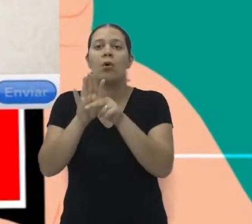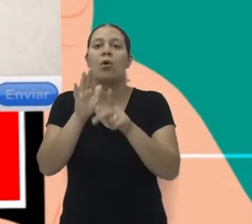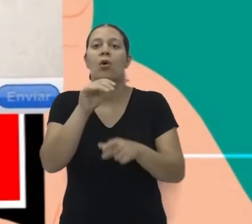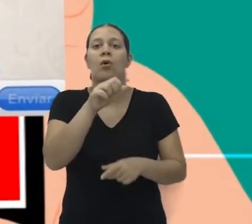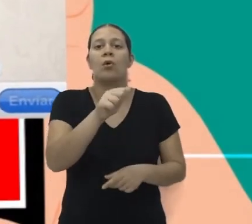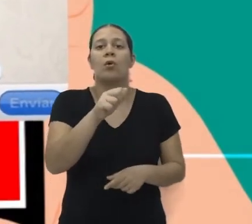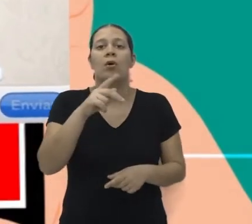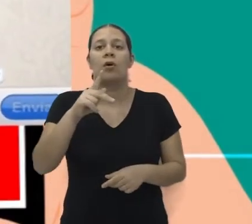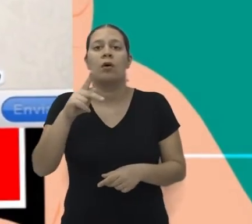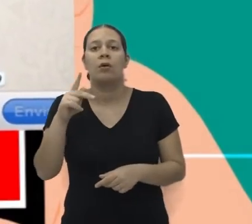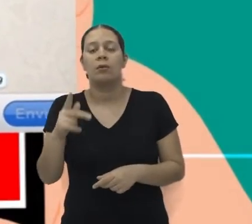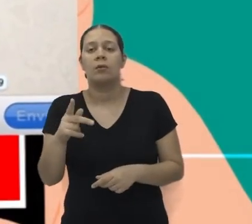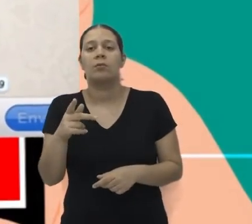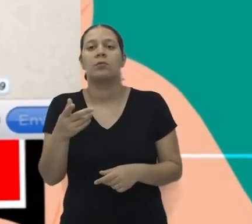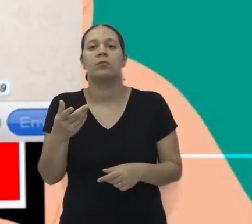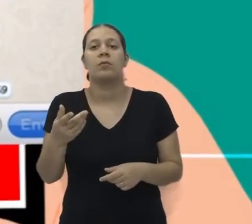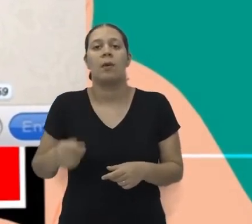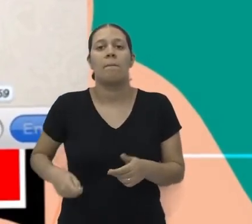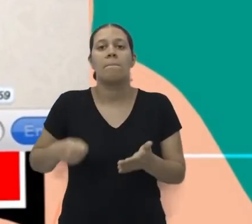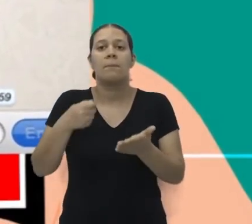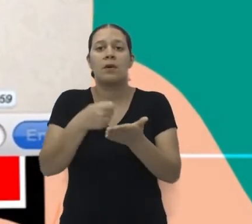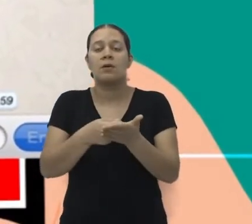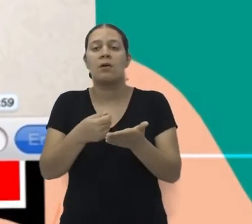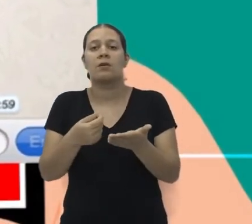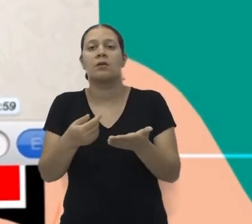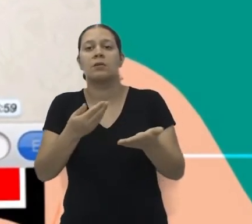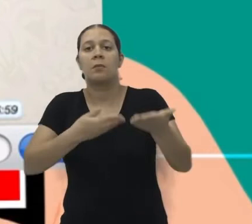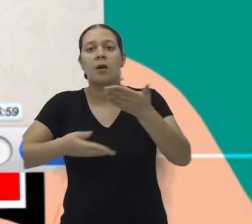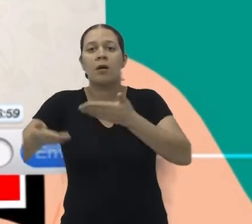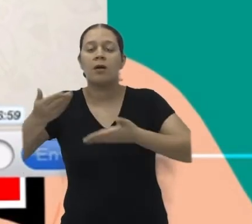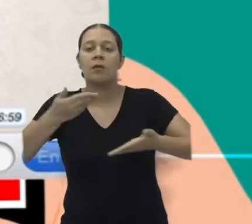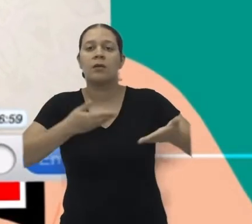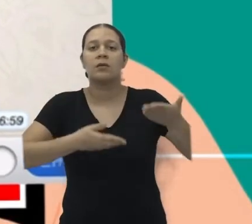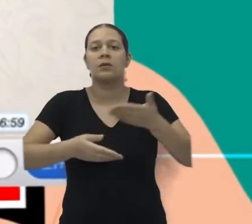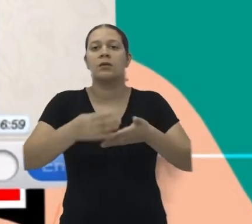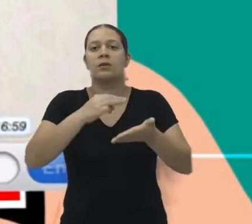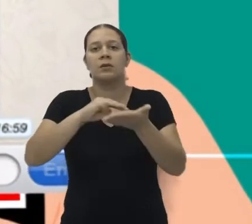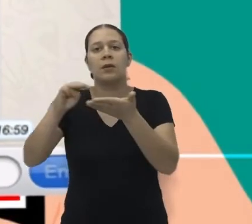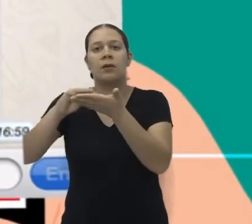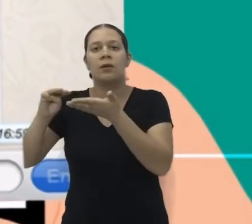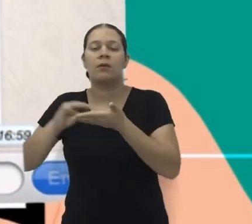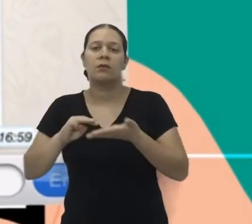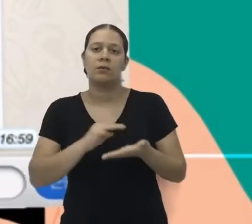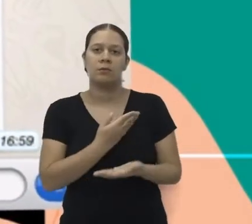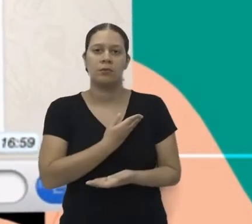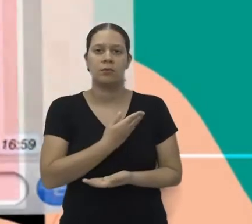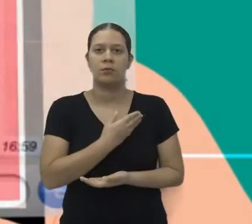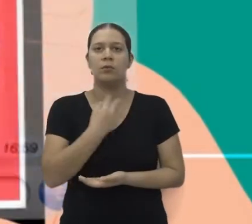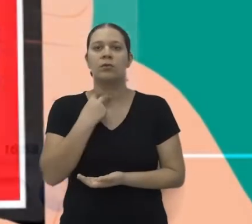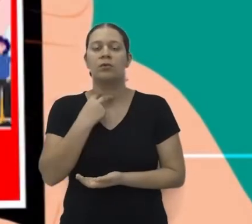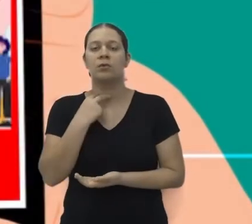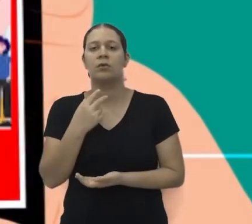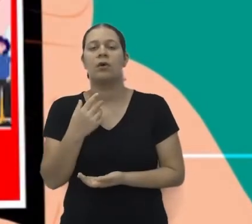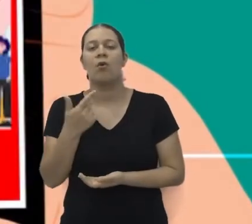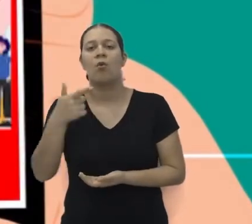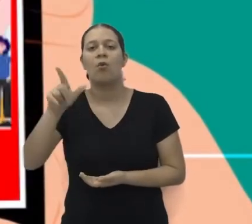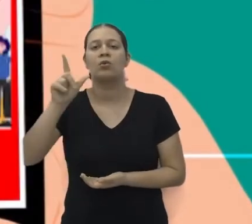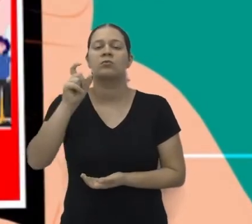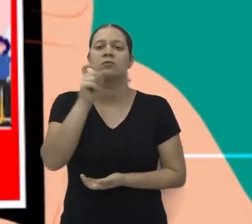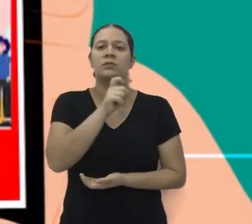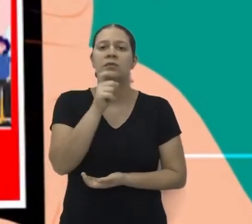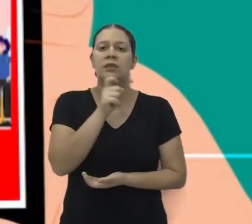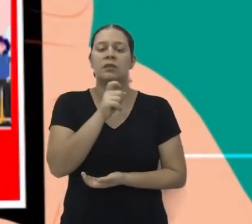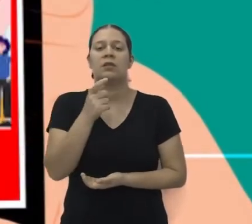aplicativo WhatsApp será pago caso não seja repassado a mensagem ou link para 10 amigos. Outras